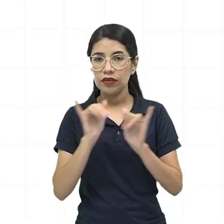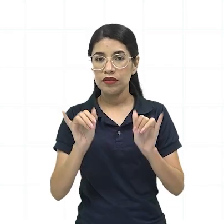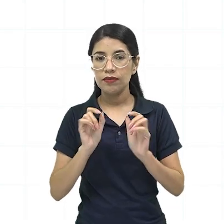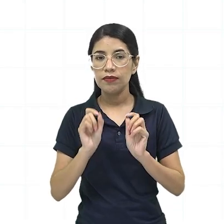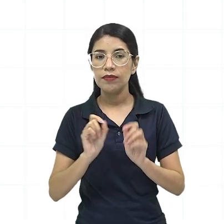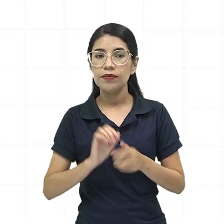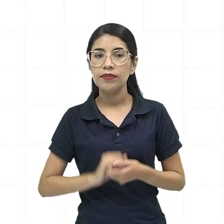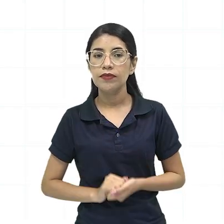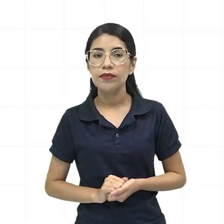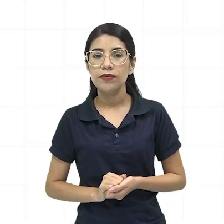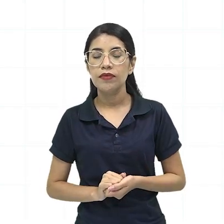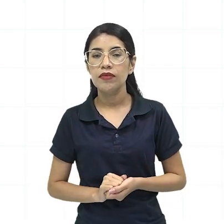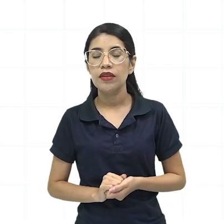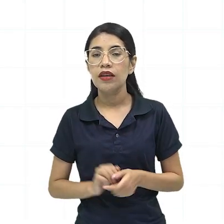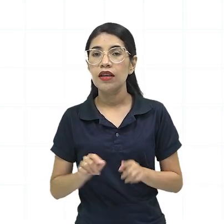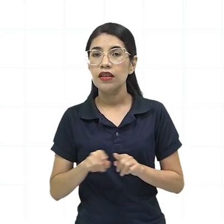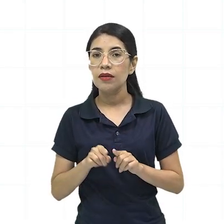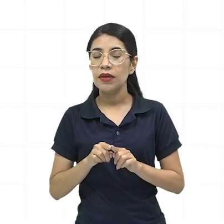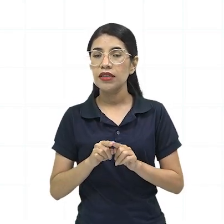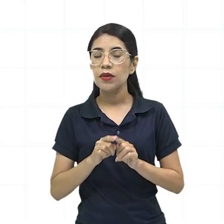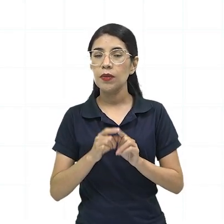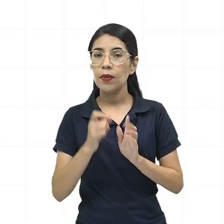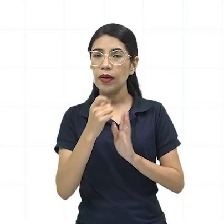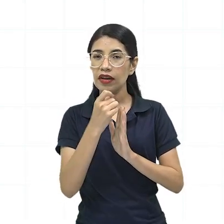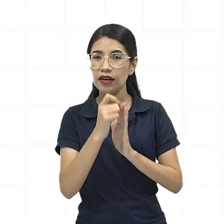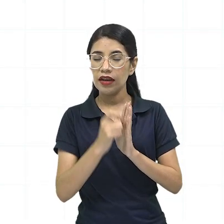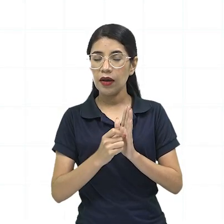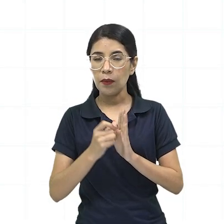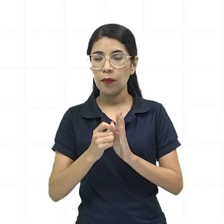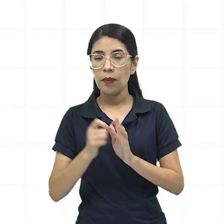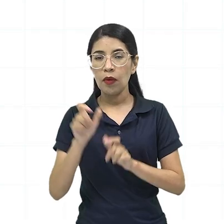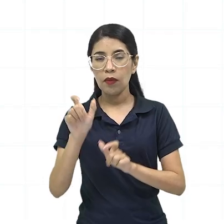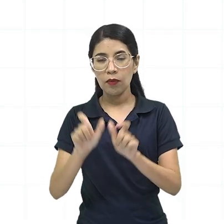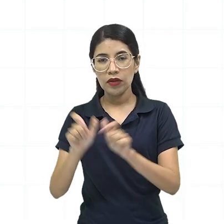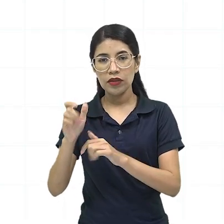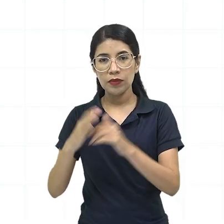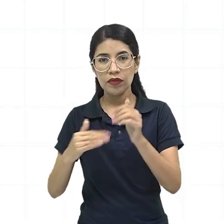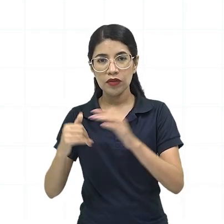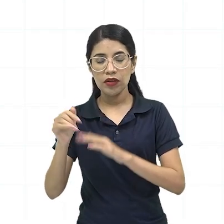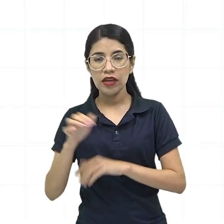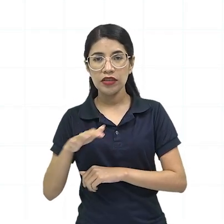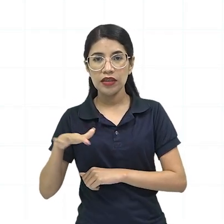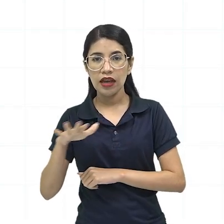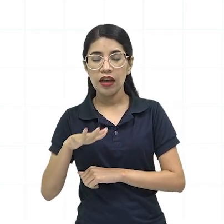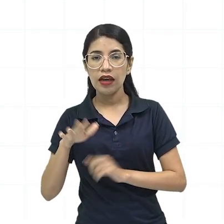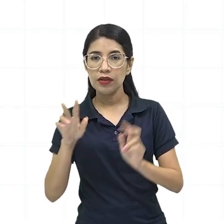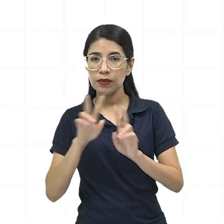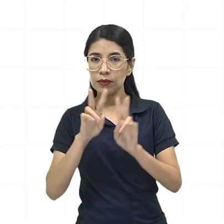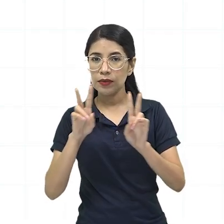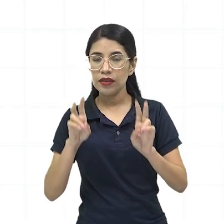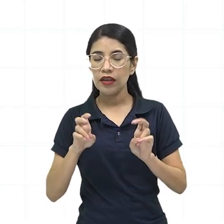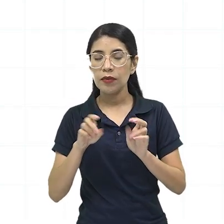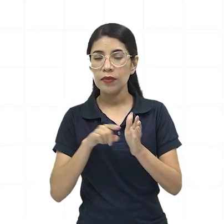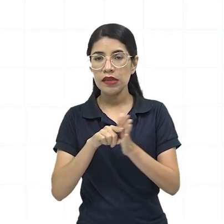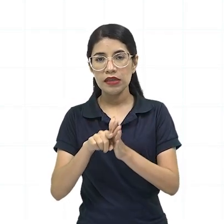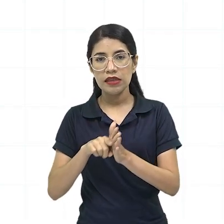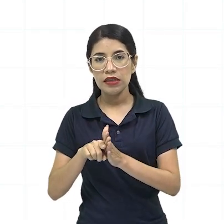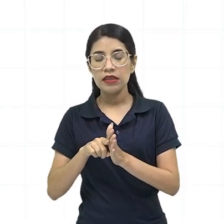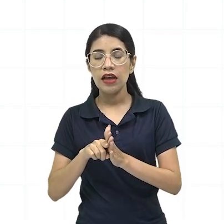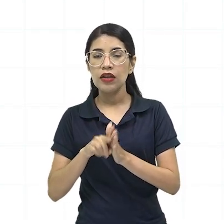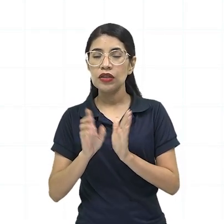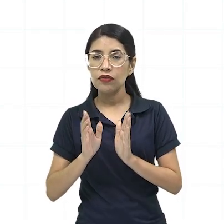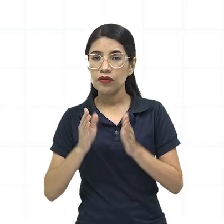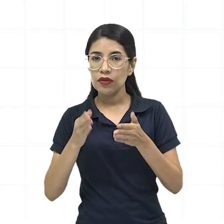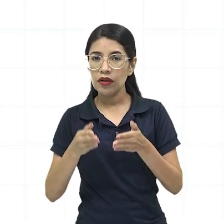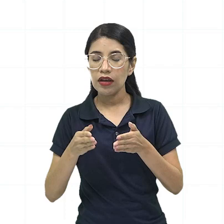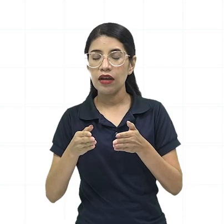uma característica, eles são escritos por pesquisadores e especialistas no assunto,